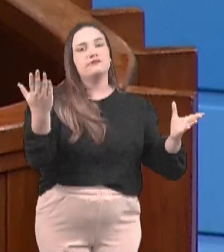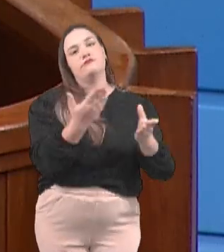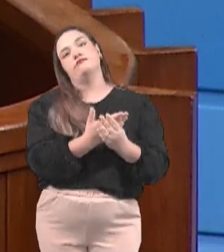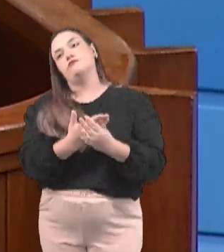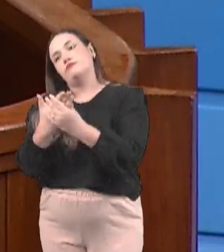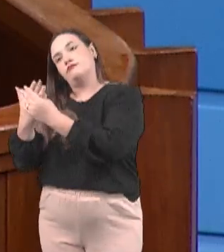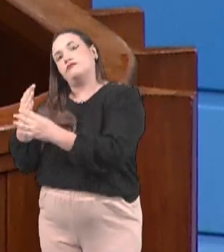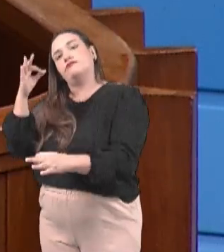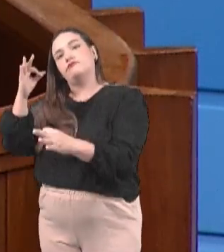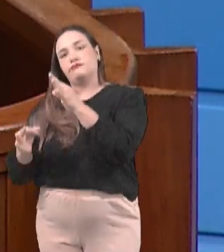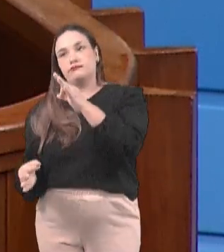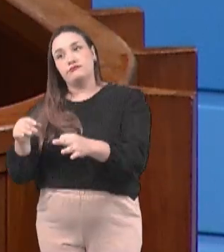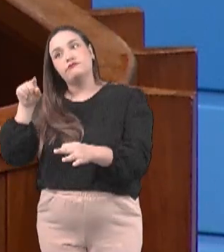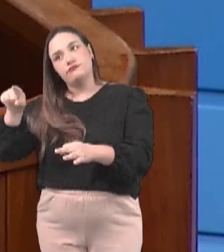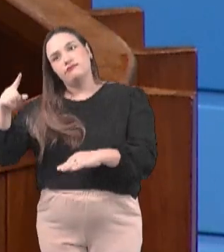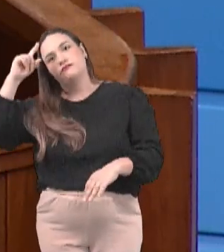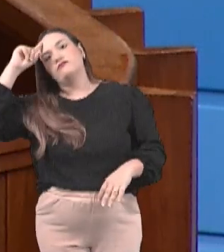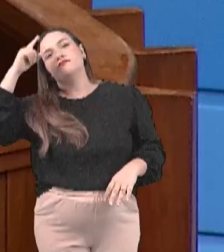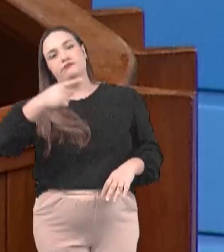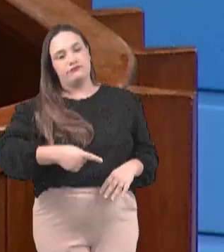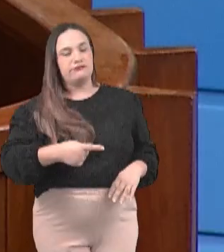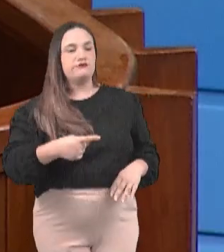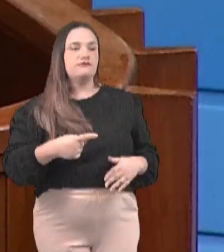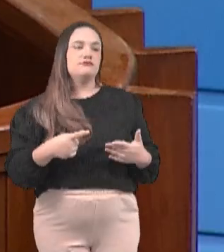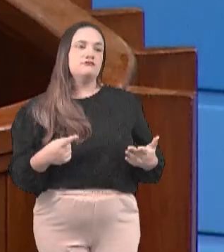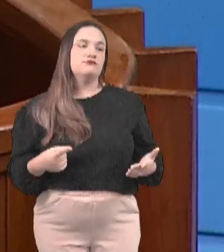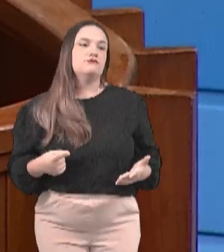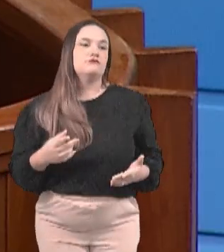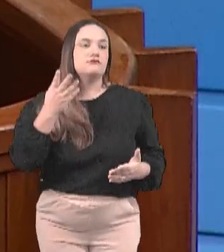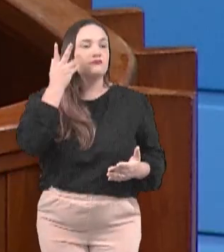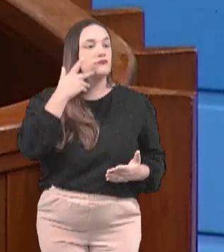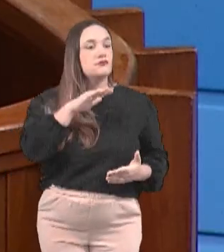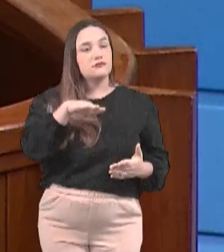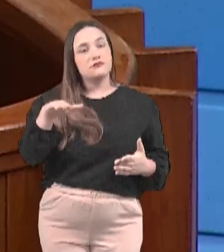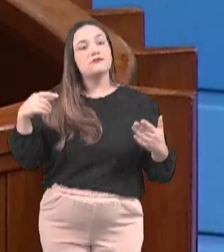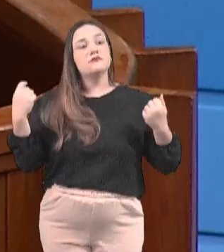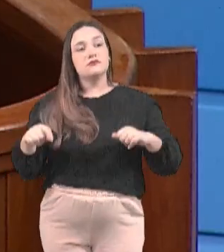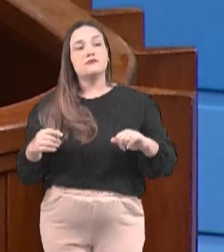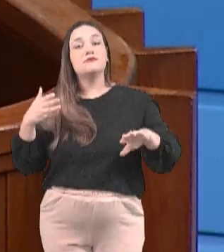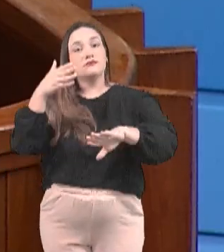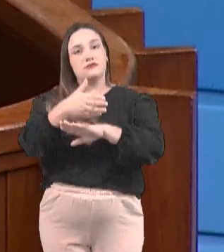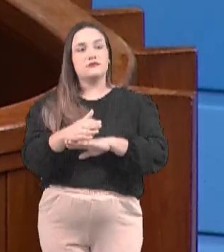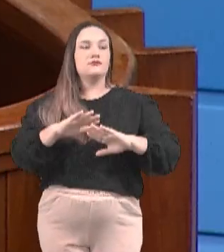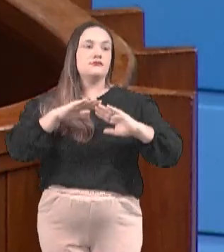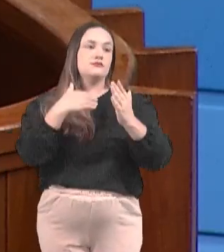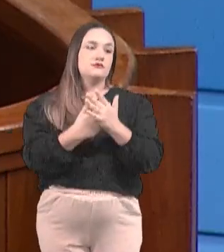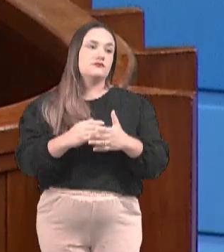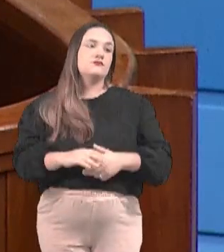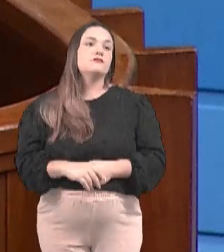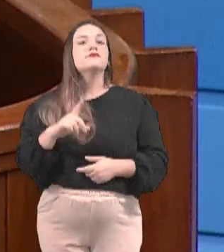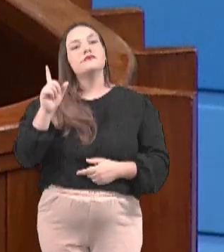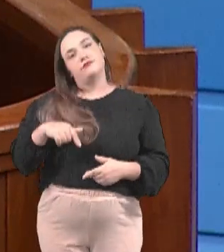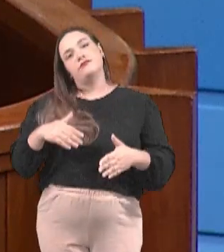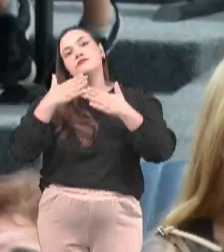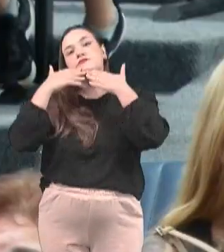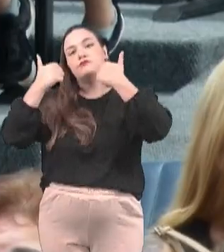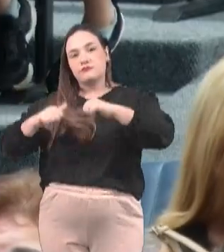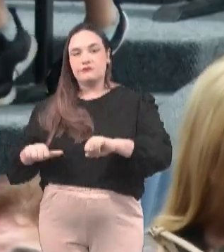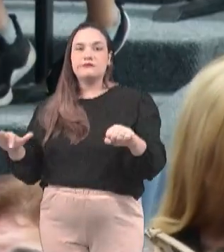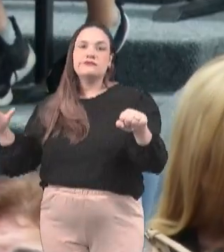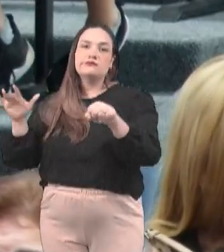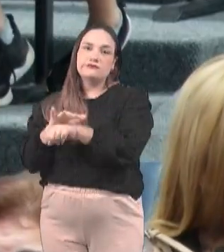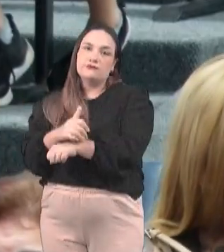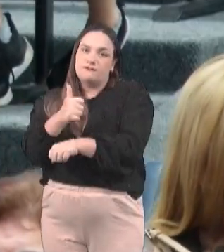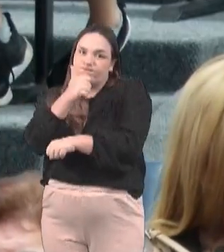por sua vez, determina que as crianças vão para a escola. E aí começa um outro dilema, uma outra